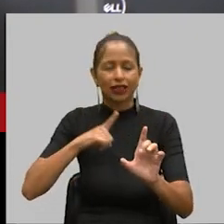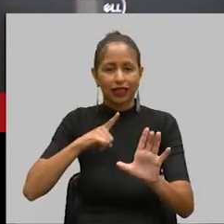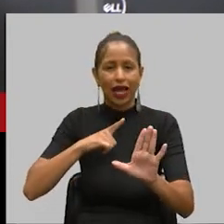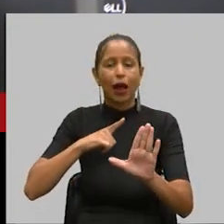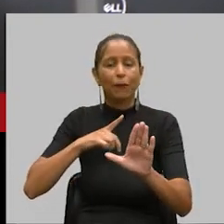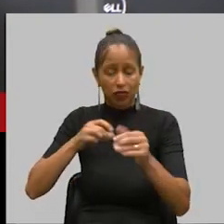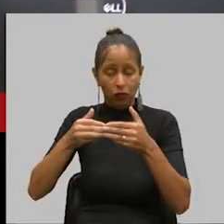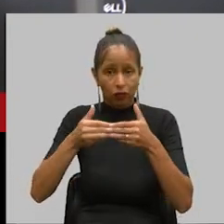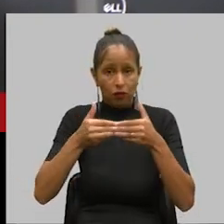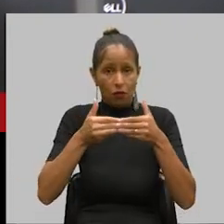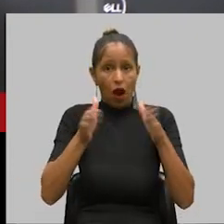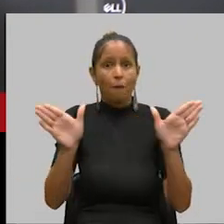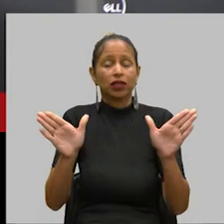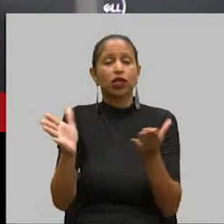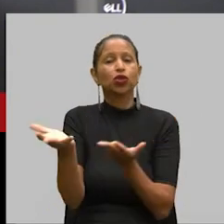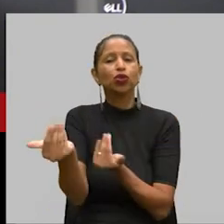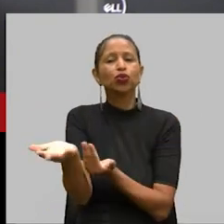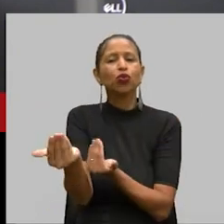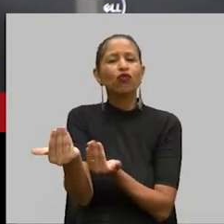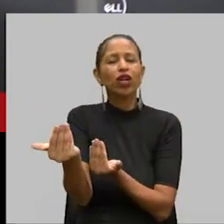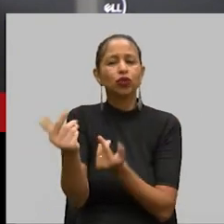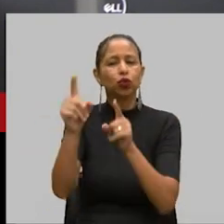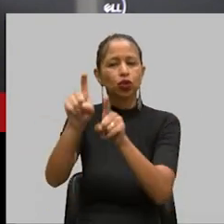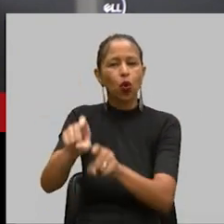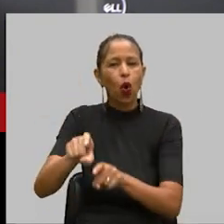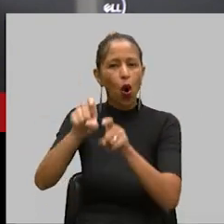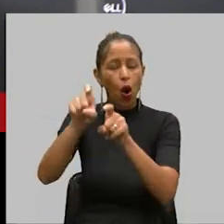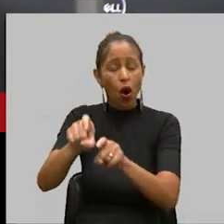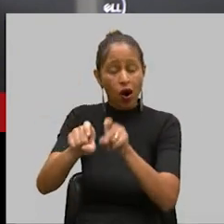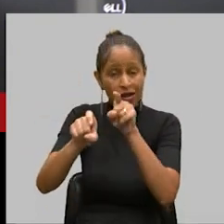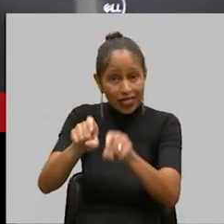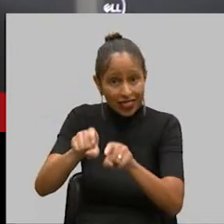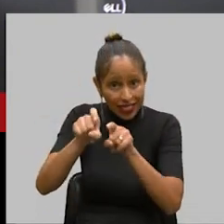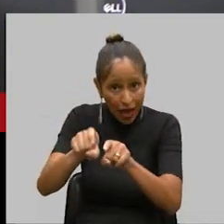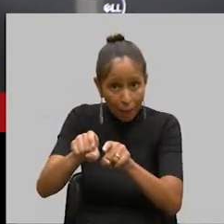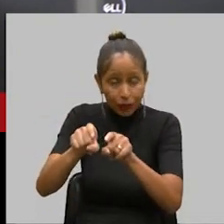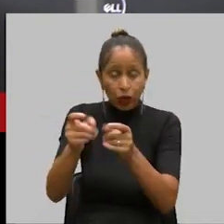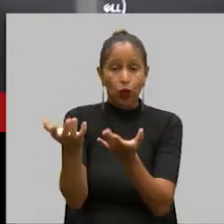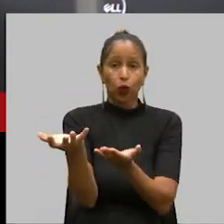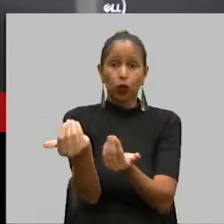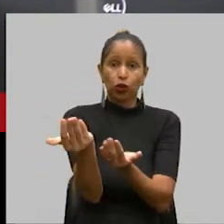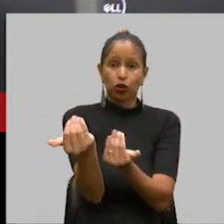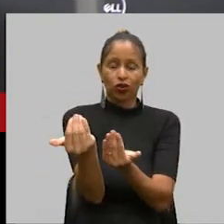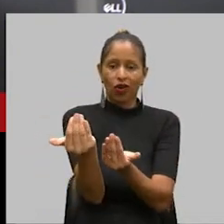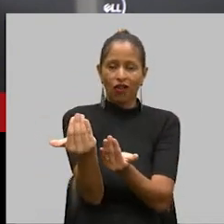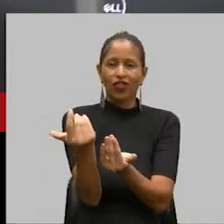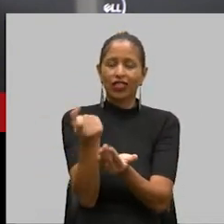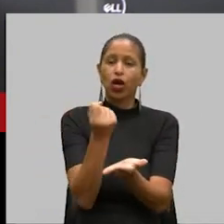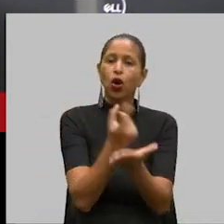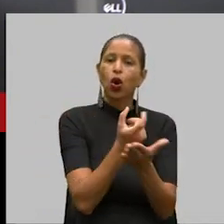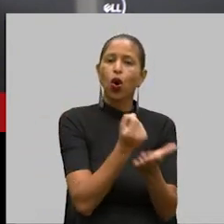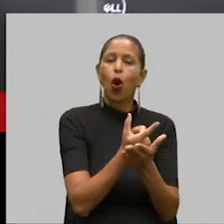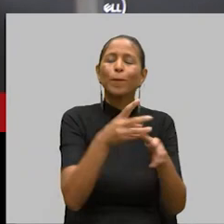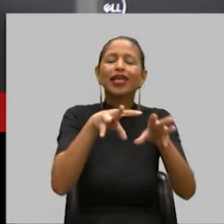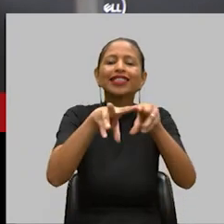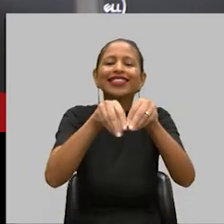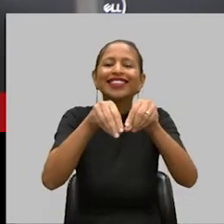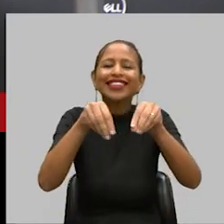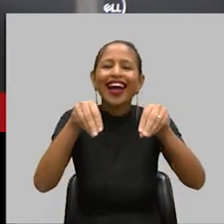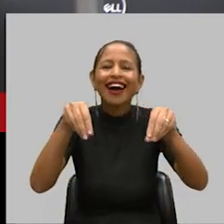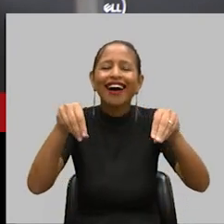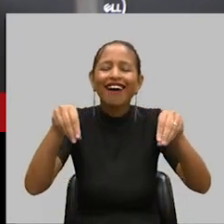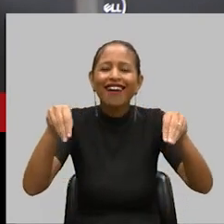ampliar para Rural para que os jovens tenham acesso à compra da terra